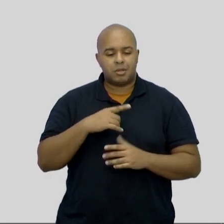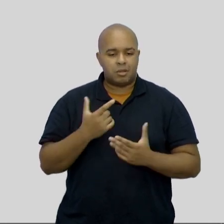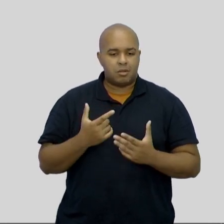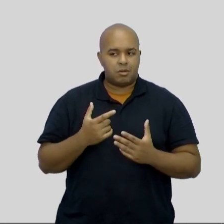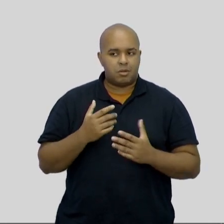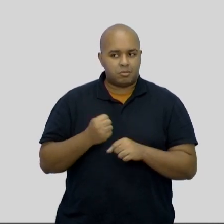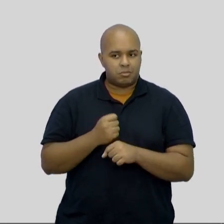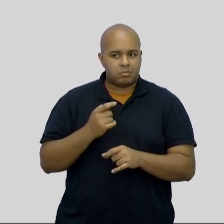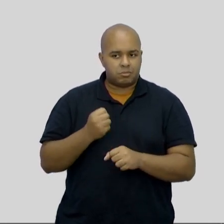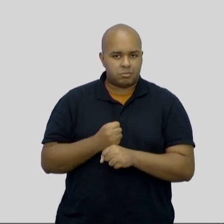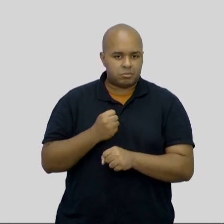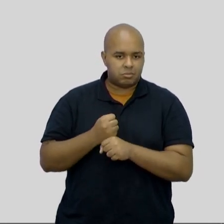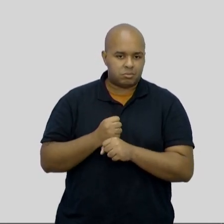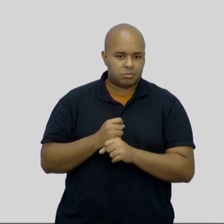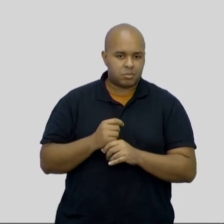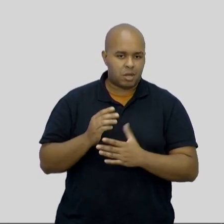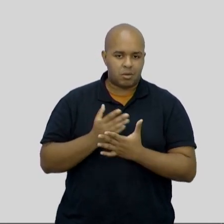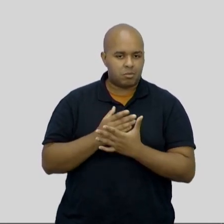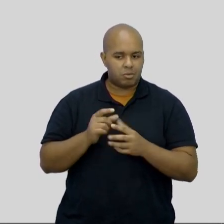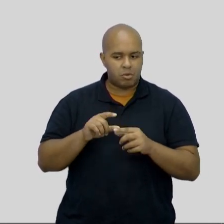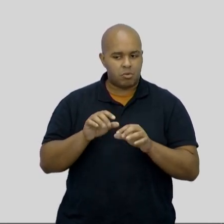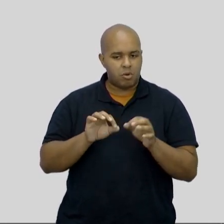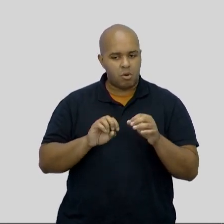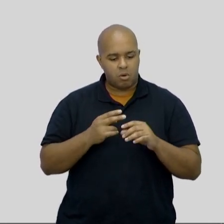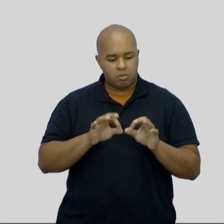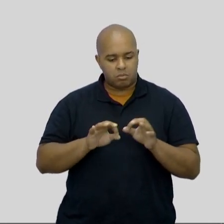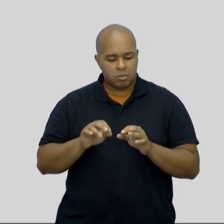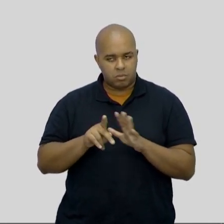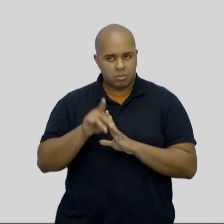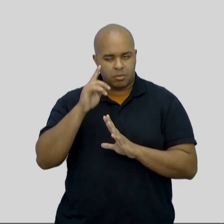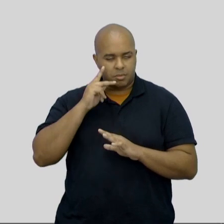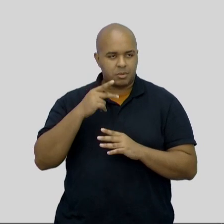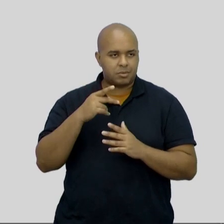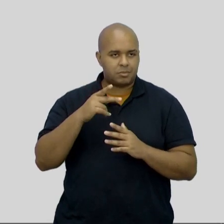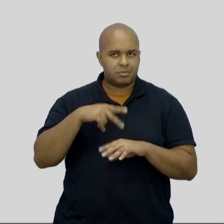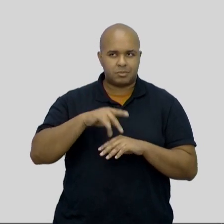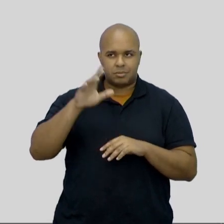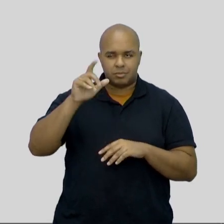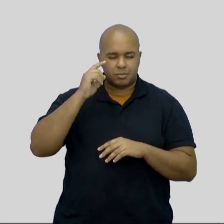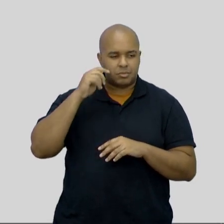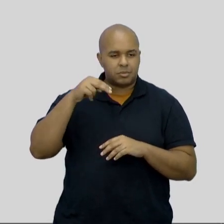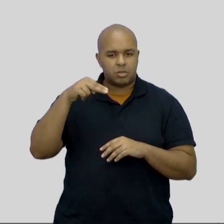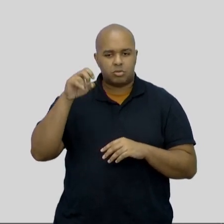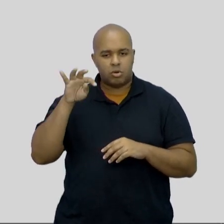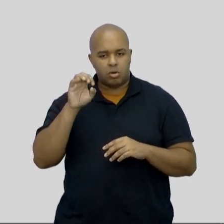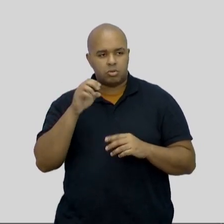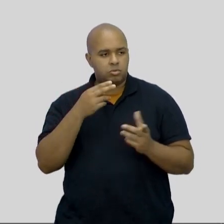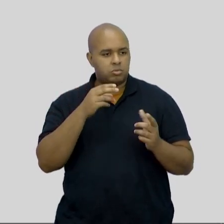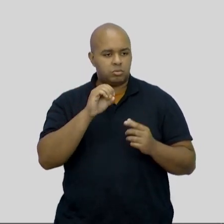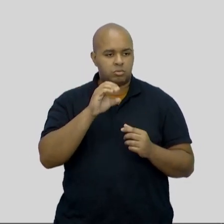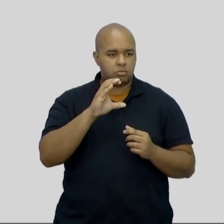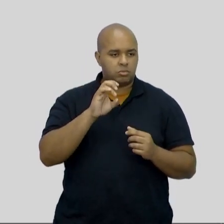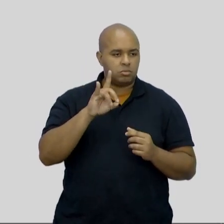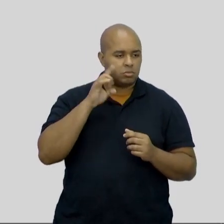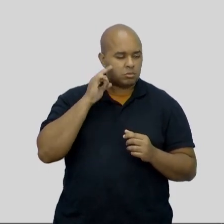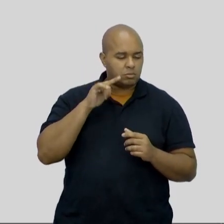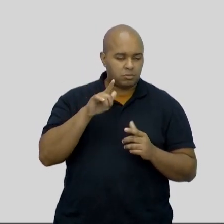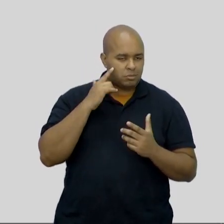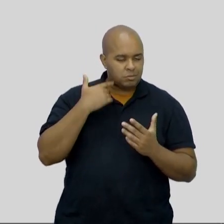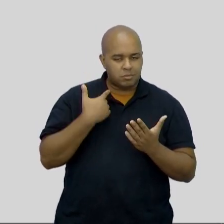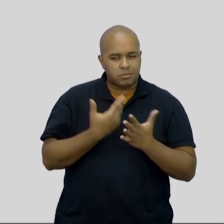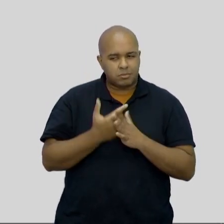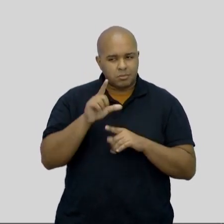tenha construído monumentos ou artefatos da África Ocidental ou do Norte da África. Então, é um elemento